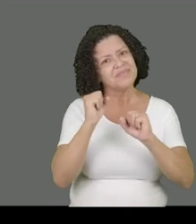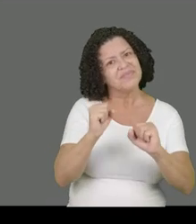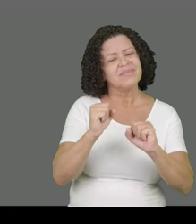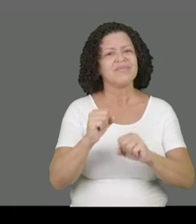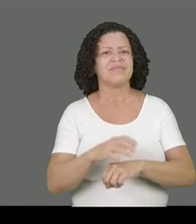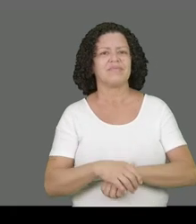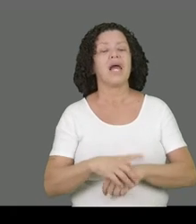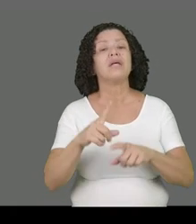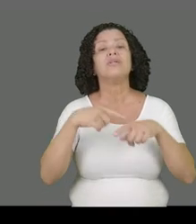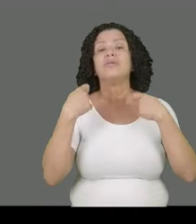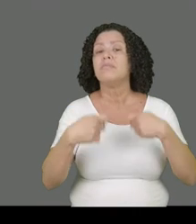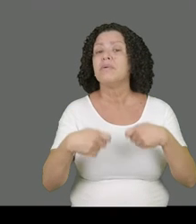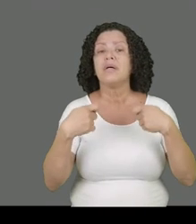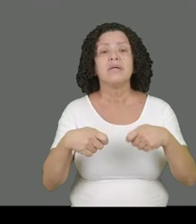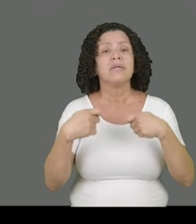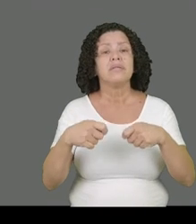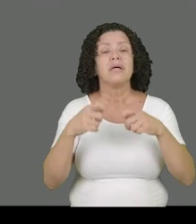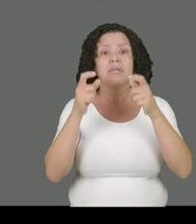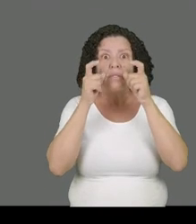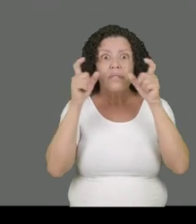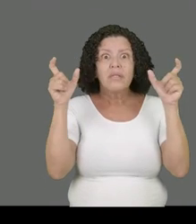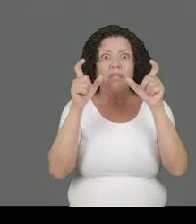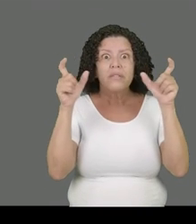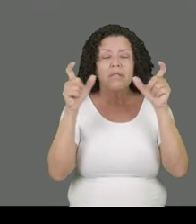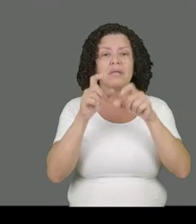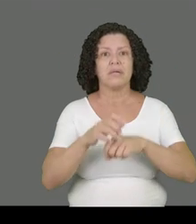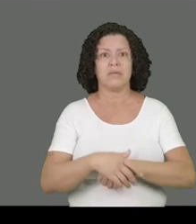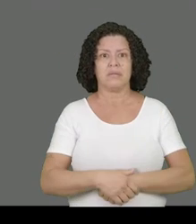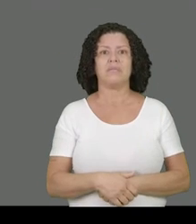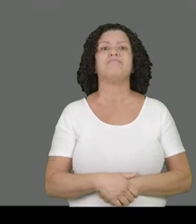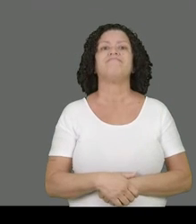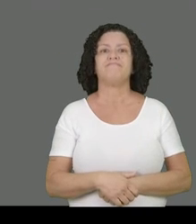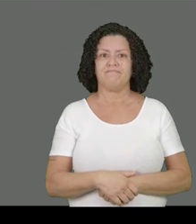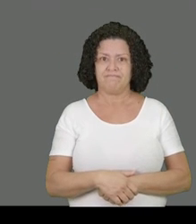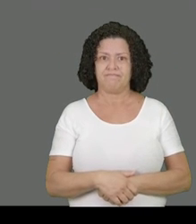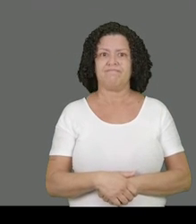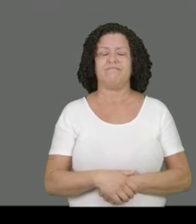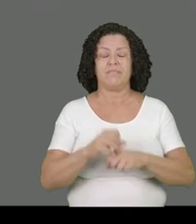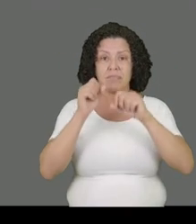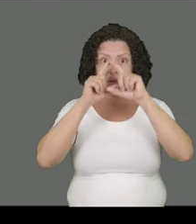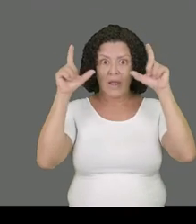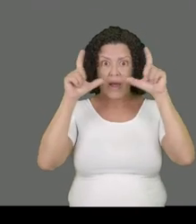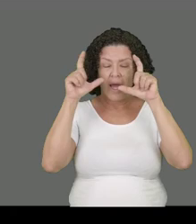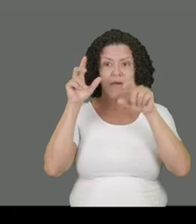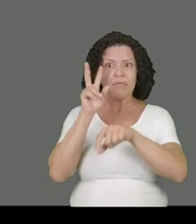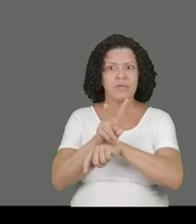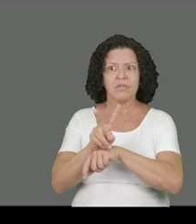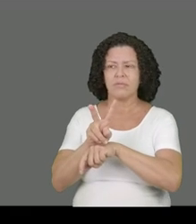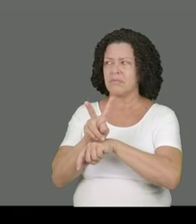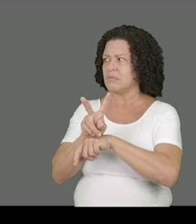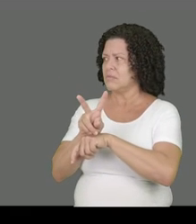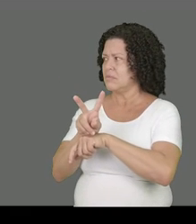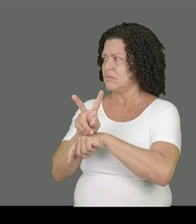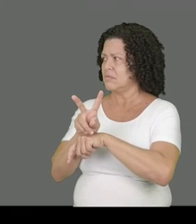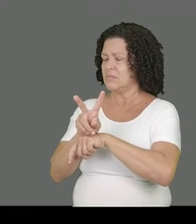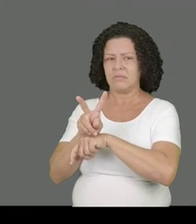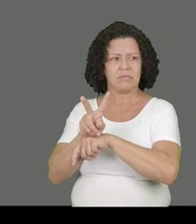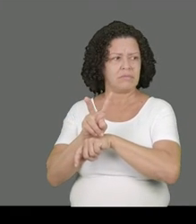disponível. A gente precisa ter muita atenção. Atenção,